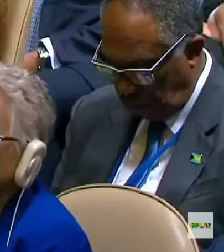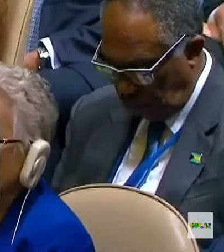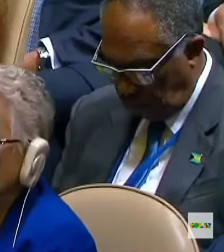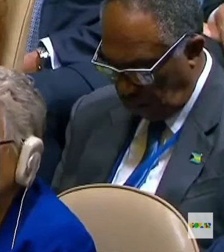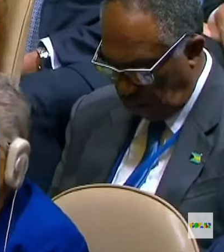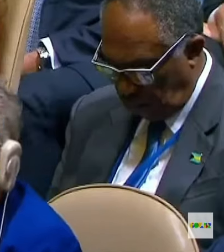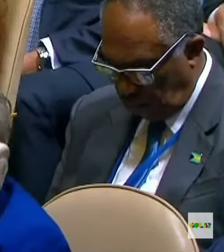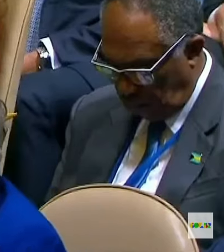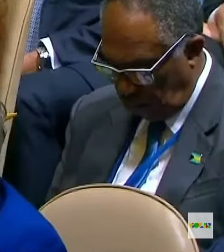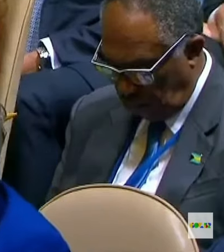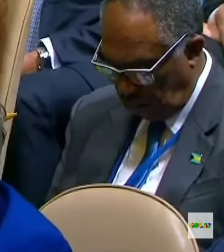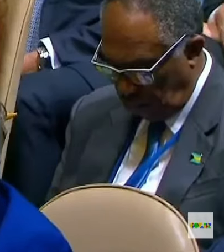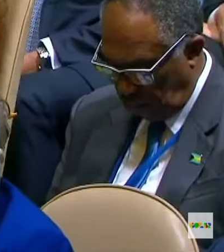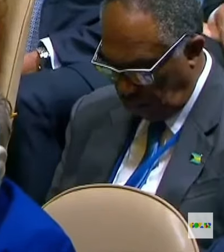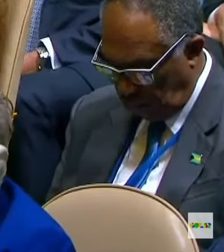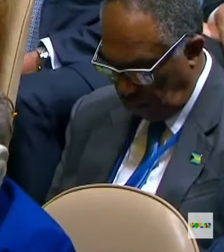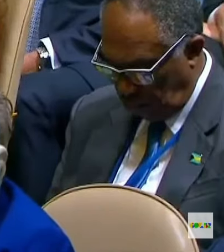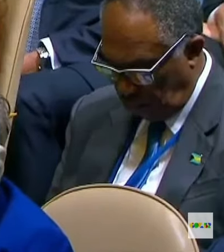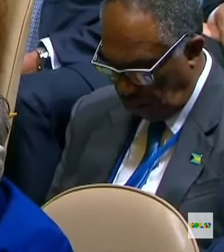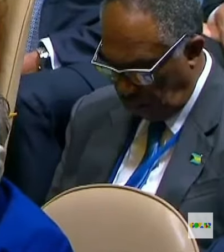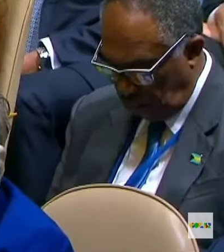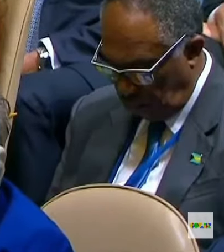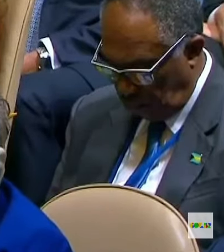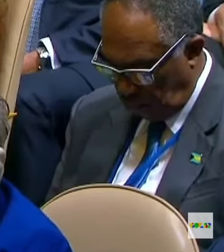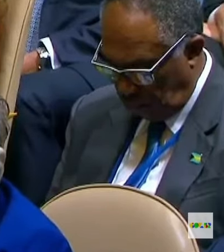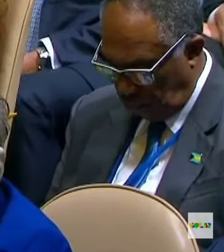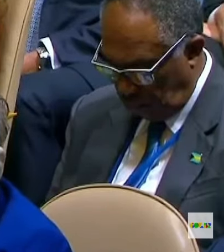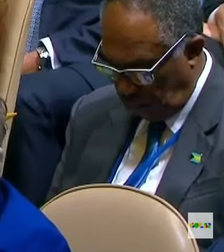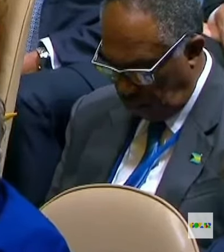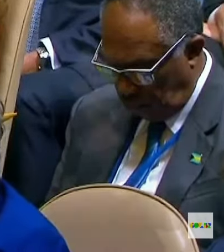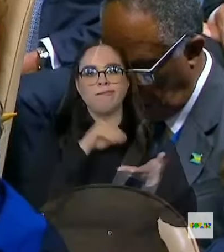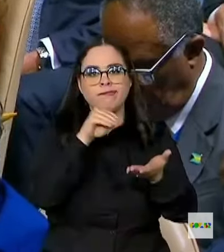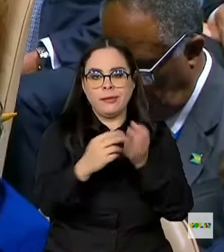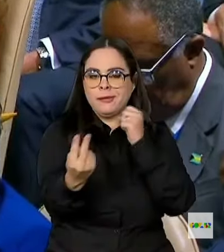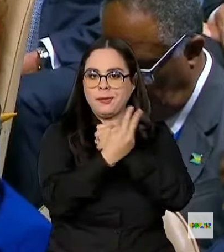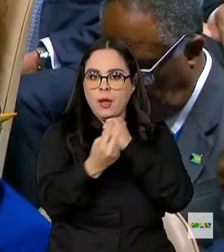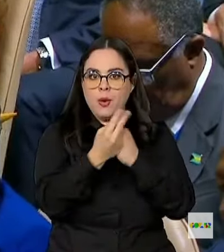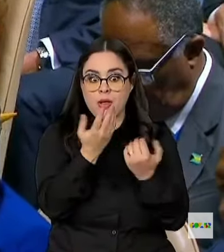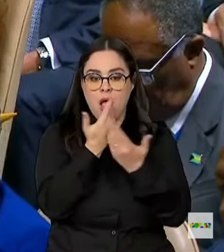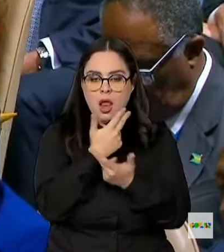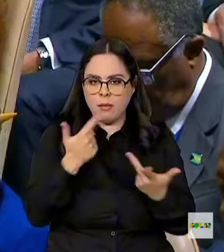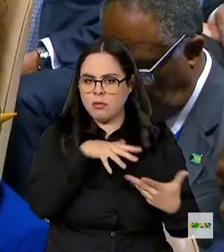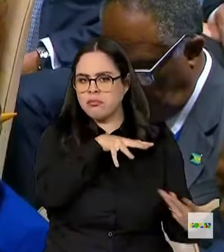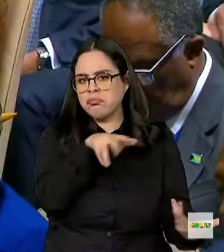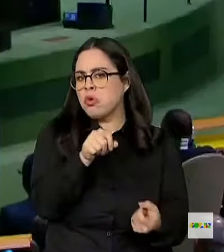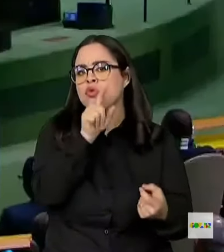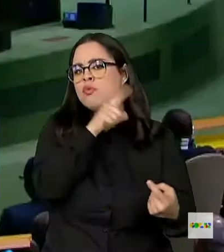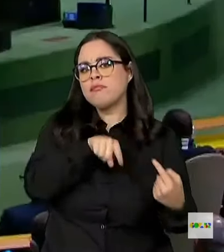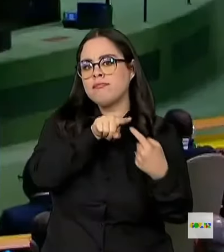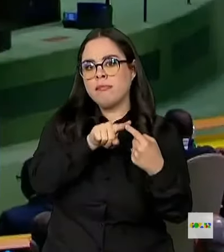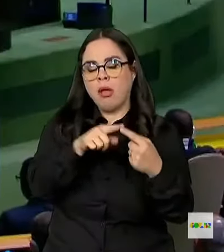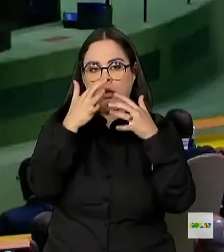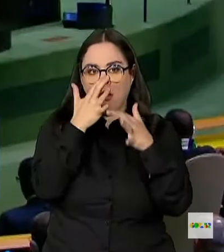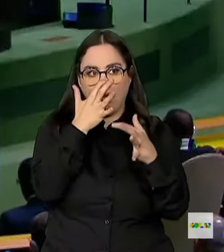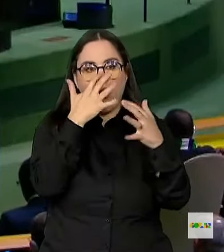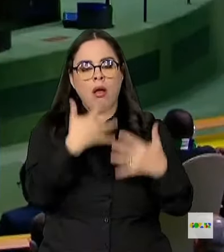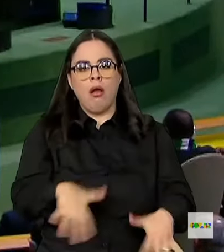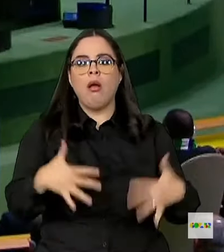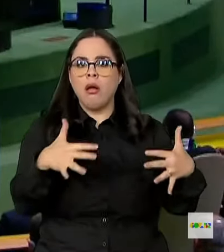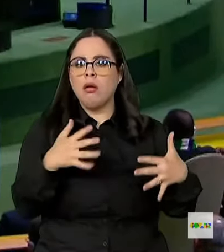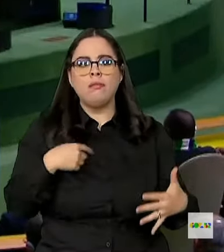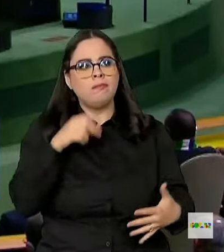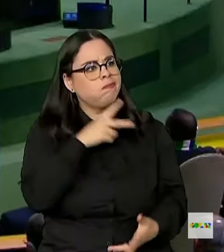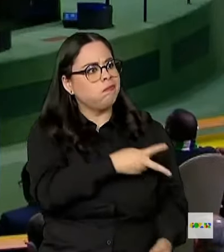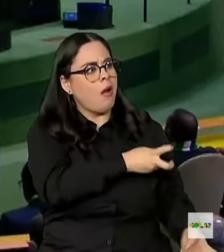divulgados há 2 meses pela FAO sobre o estado da insegurança alimentar no mundo são estarrecedores. O número